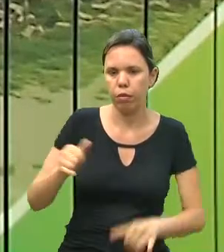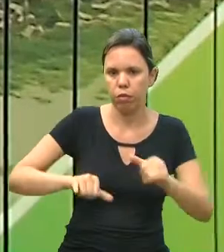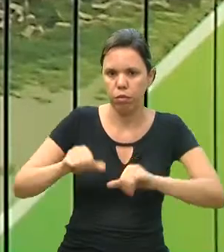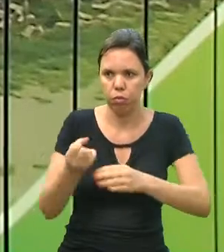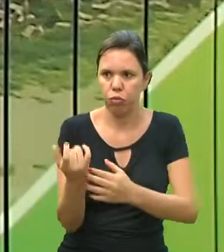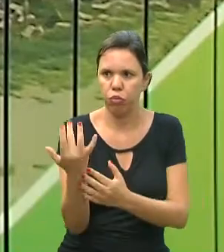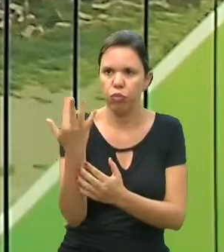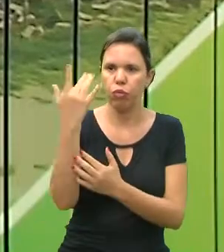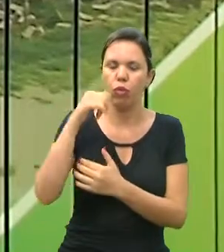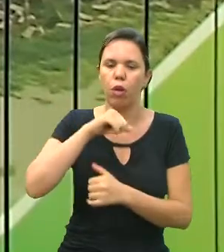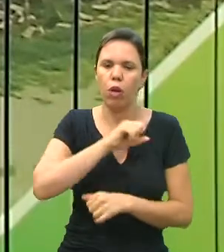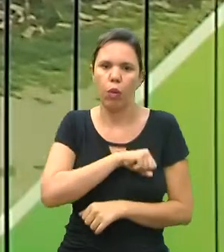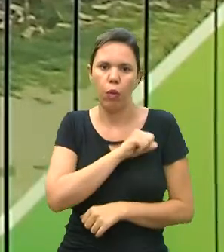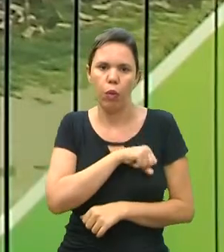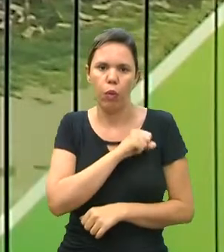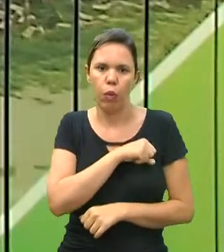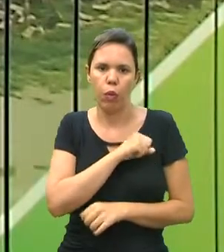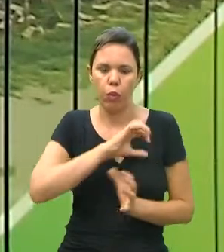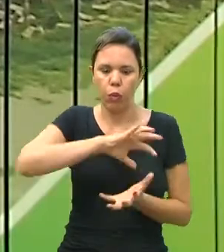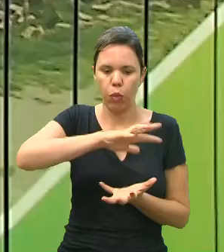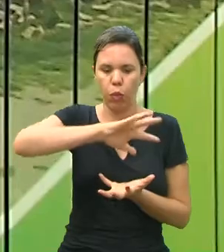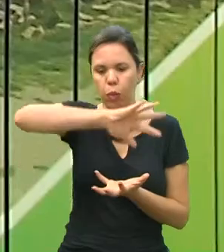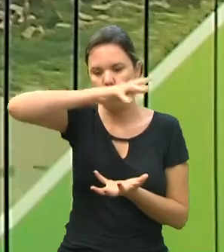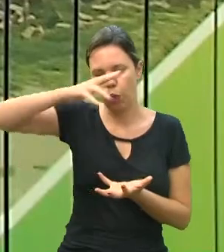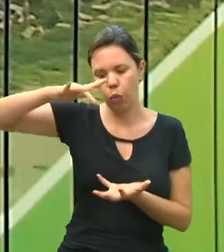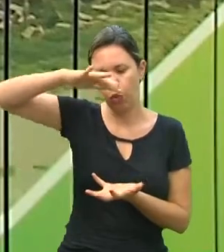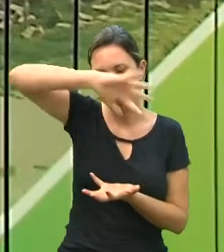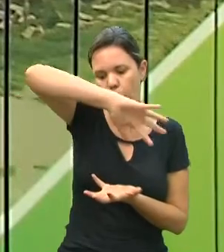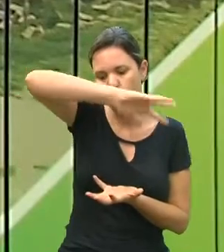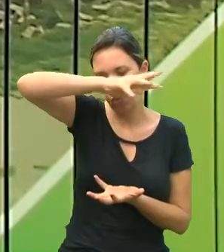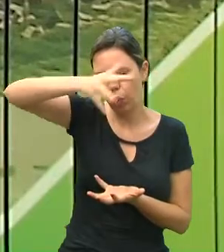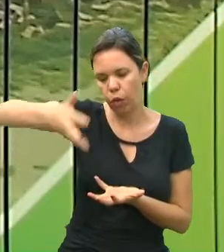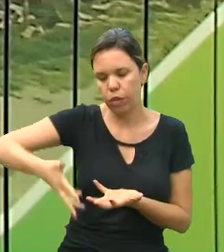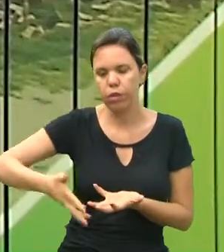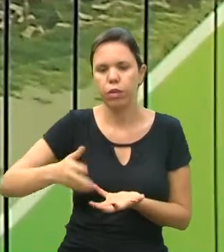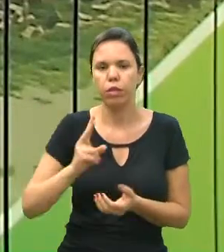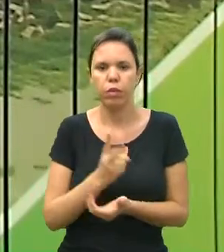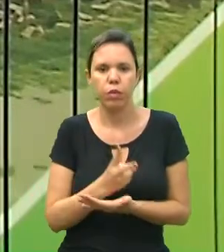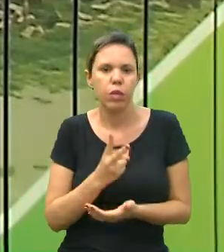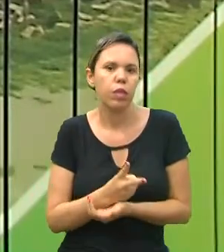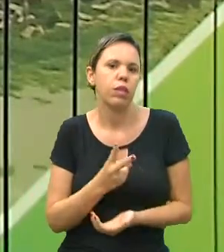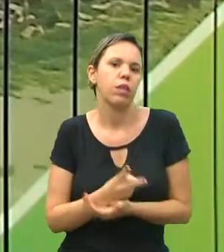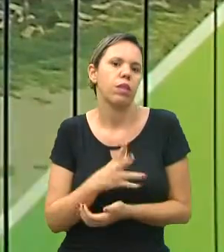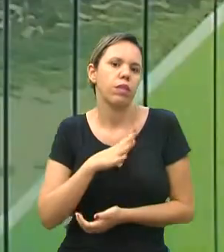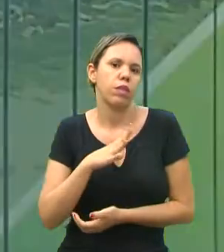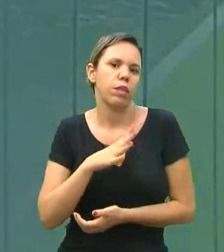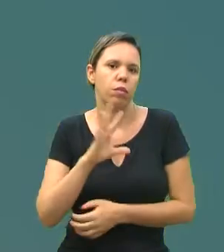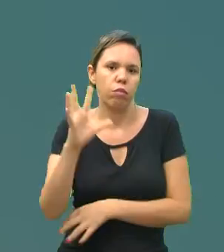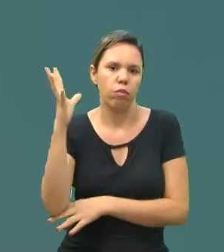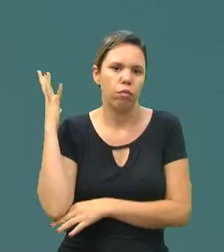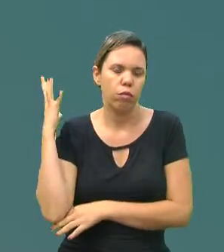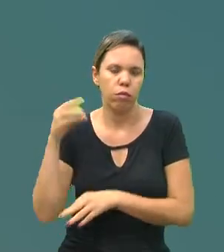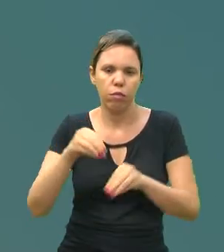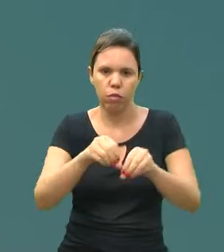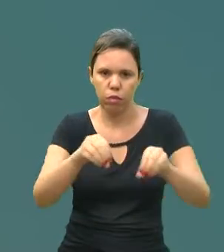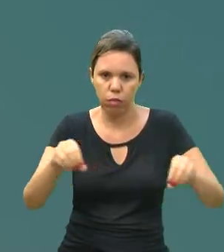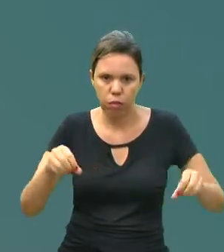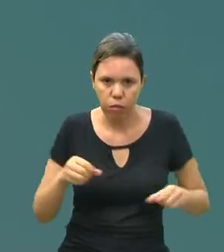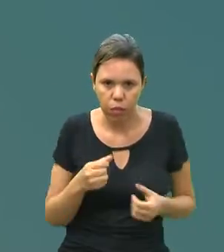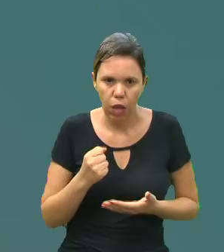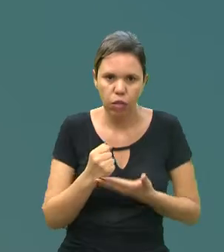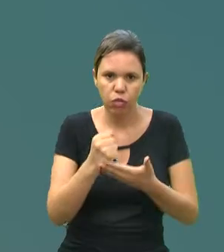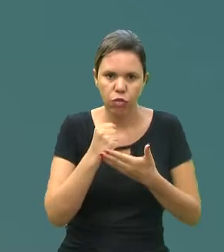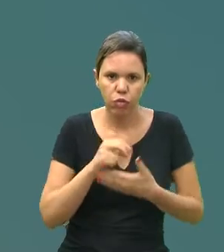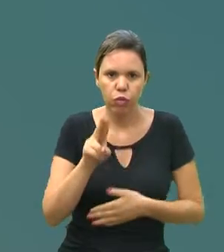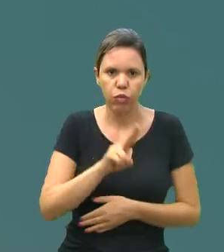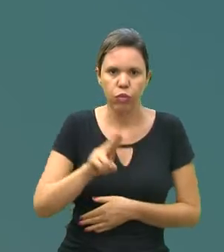mais maléficos à camada de ozônio. E ainda ajuda a manter nossa cidade sempre arborizada, porque esse adubo orgânico